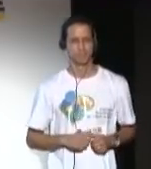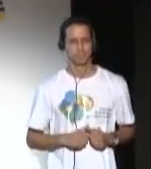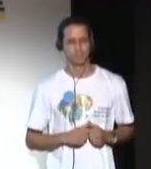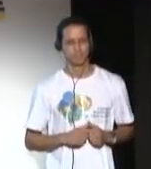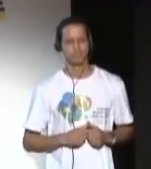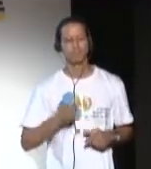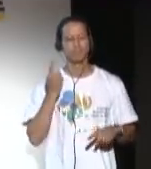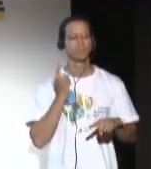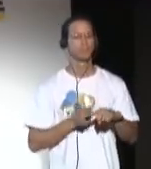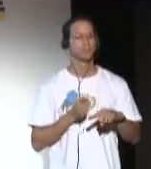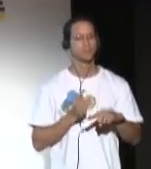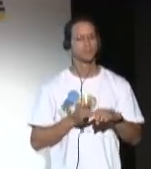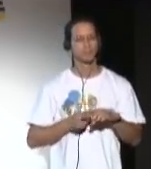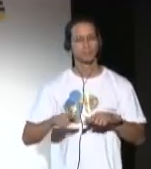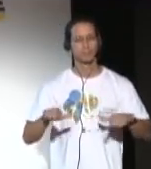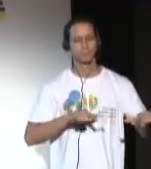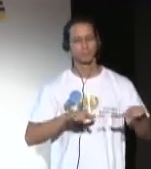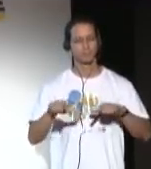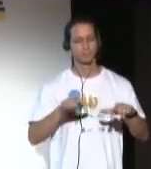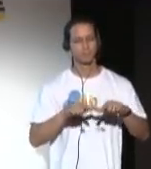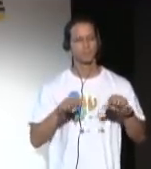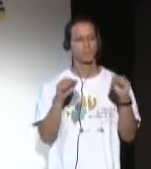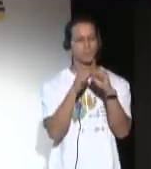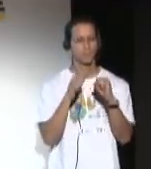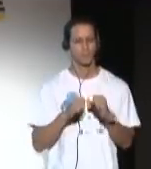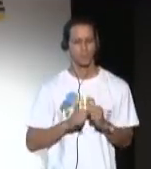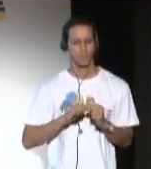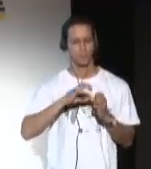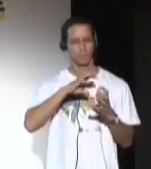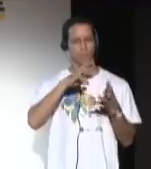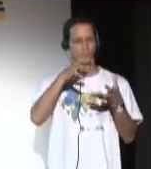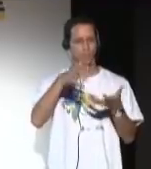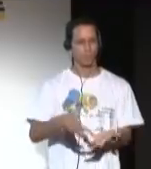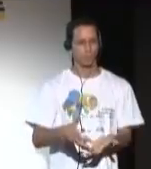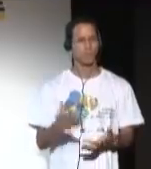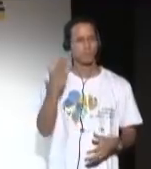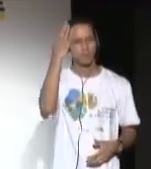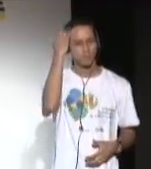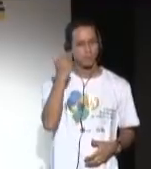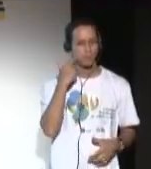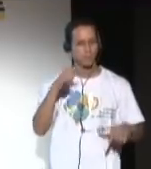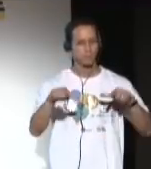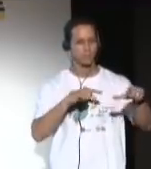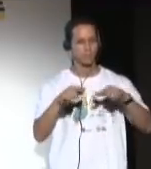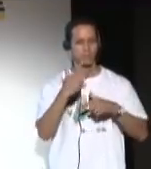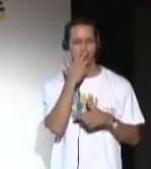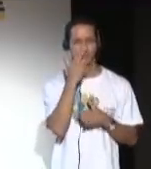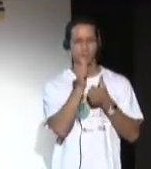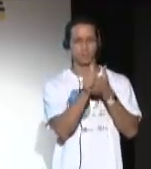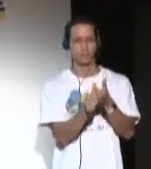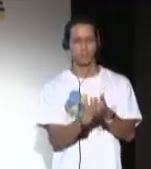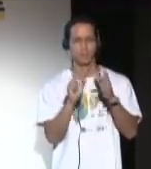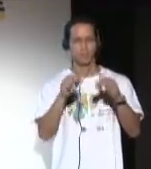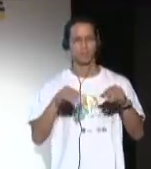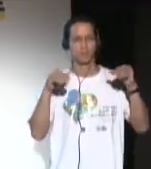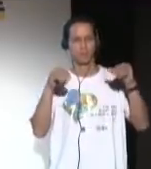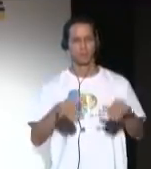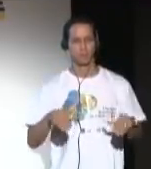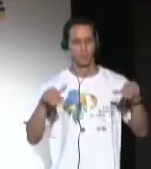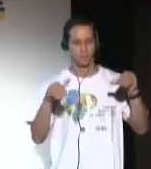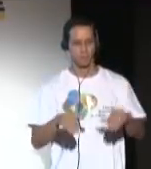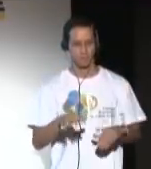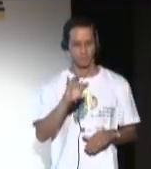E por que é que esse tipo de trabalho está sendo feito no mundo todo? A gente já sabe que há um trabalho parecido sendo feito na Austrália,